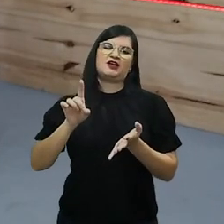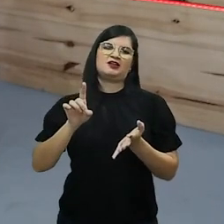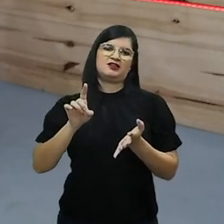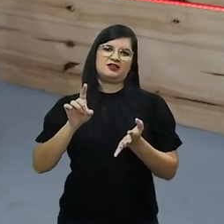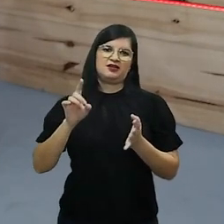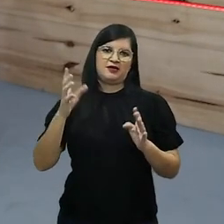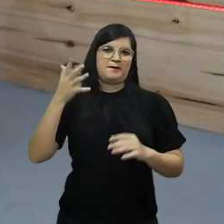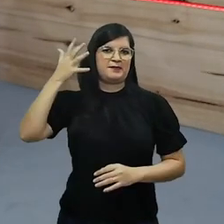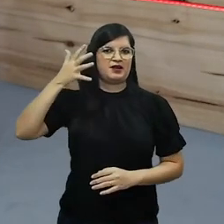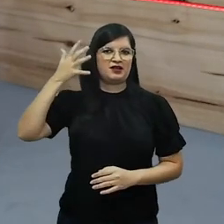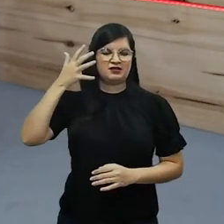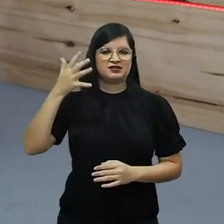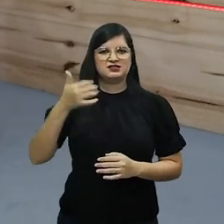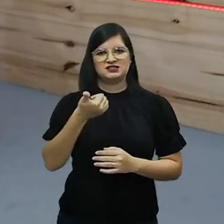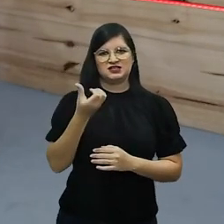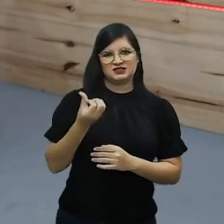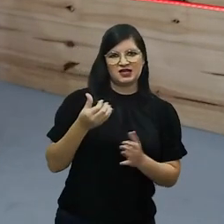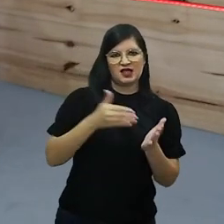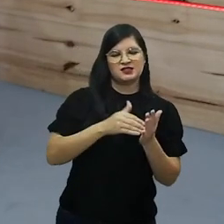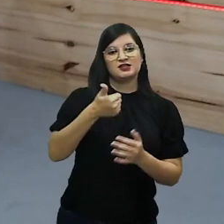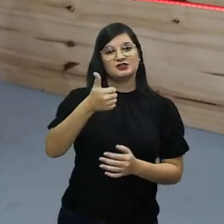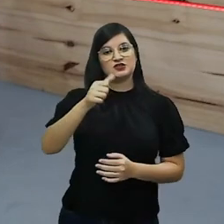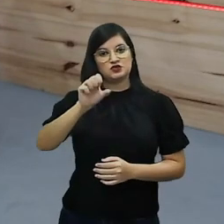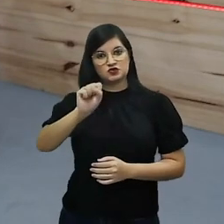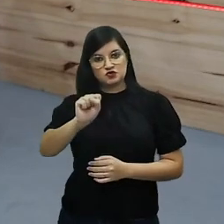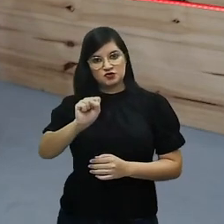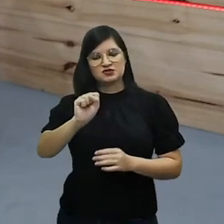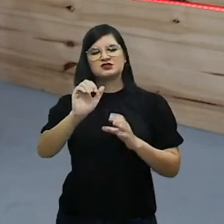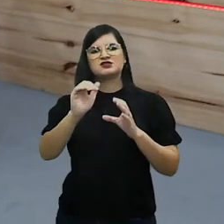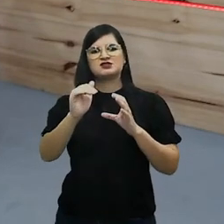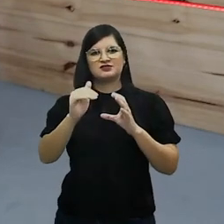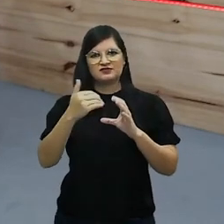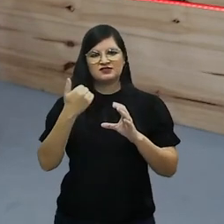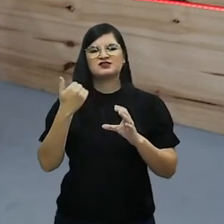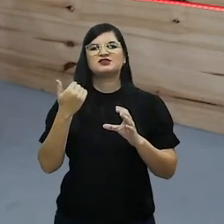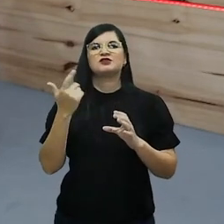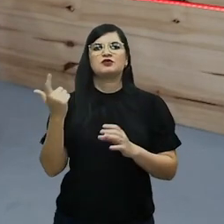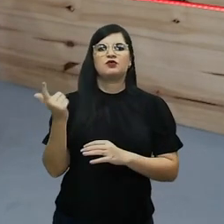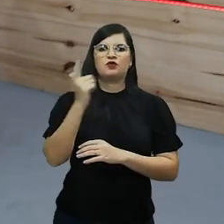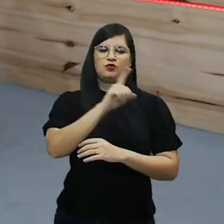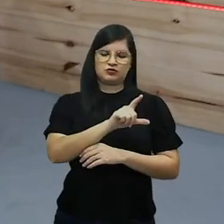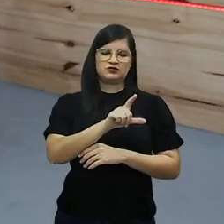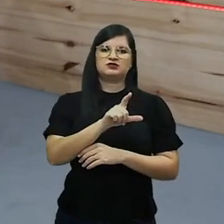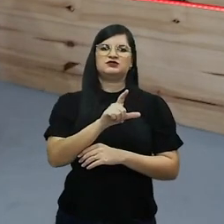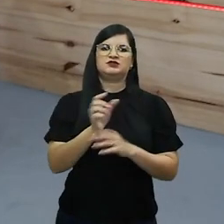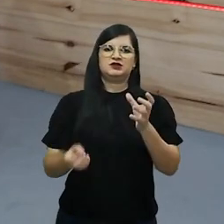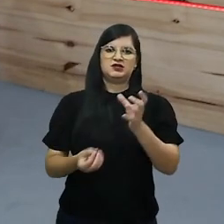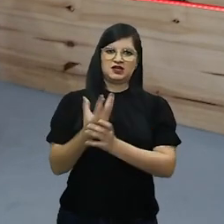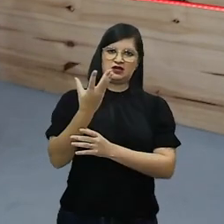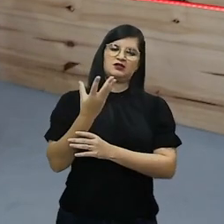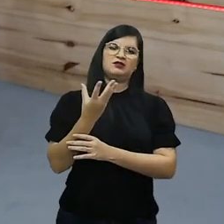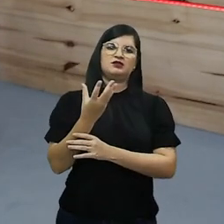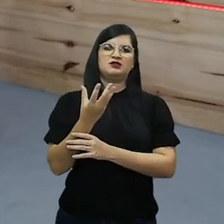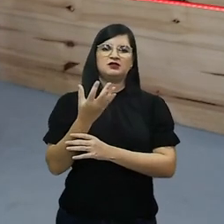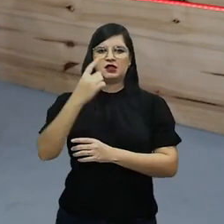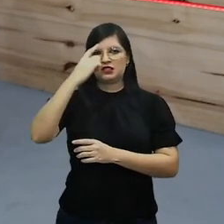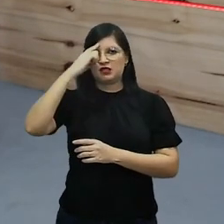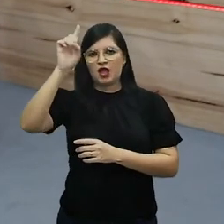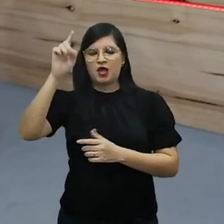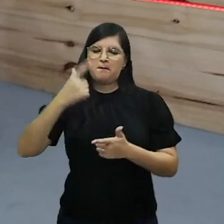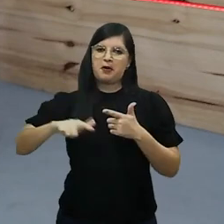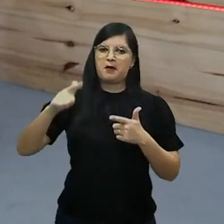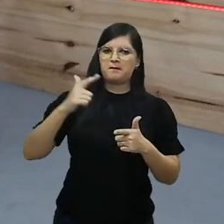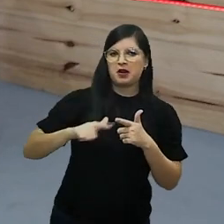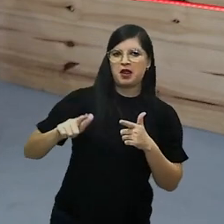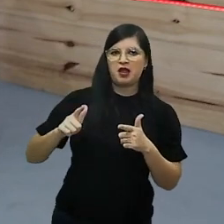dia 16, vocês têm até o dia 18 para enviar o que vocês conseguiram aí construir, né? Seja uma ideia, um